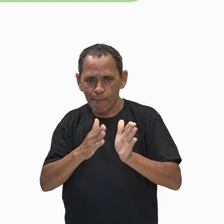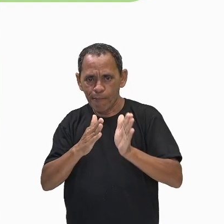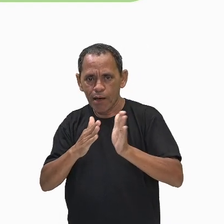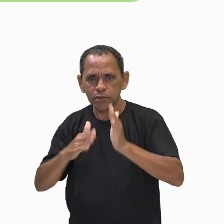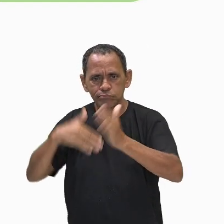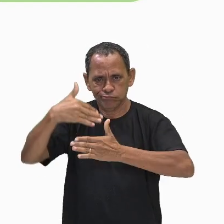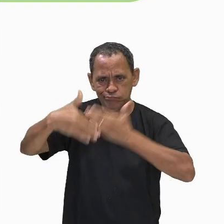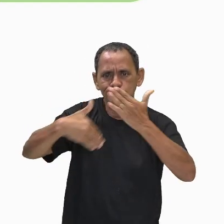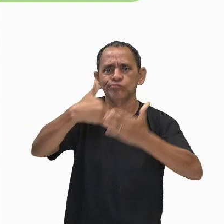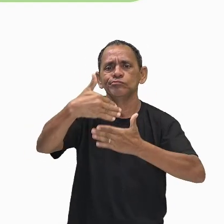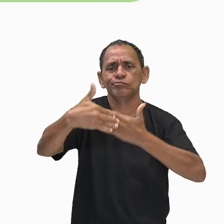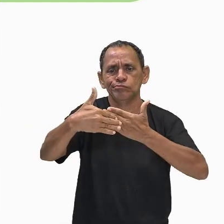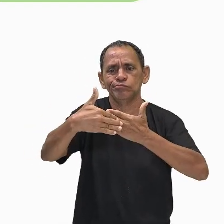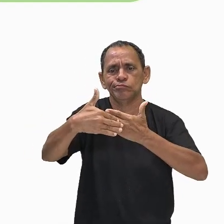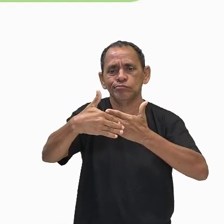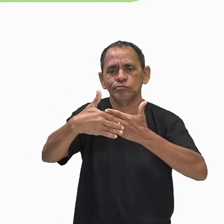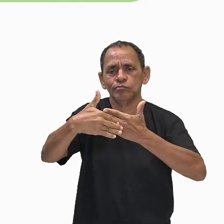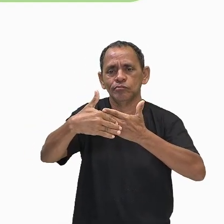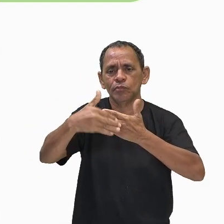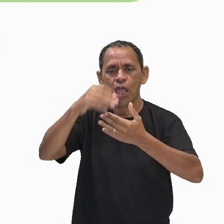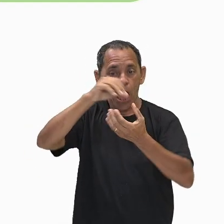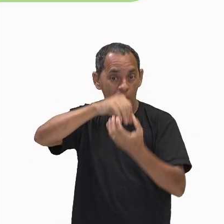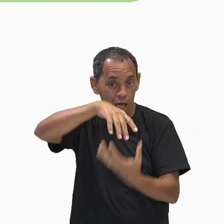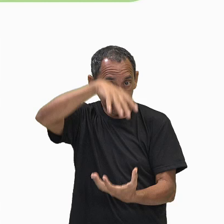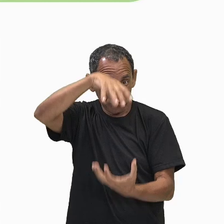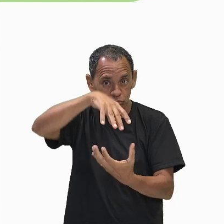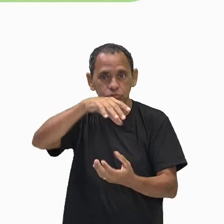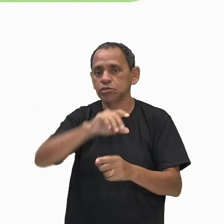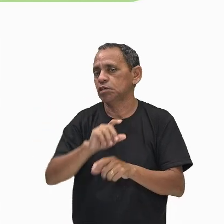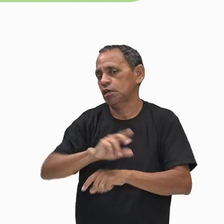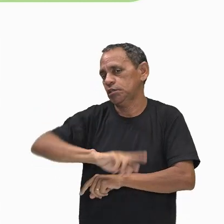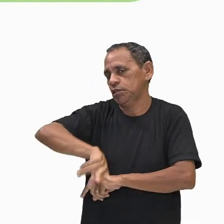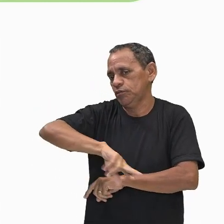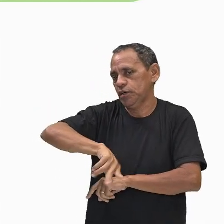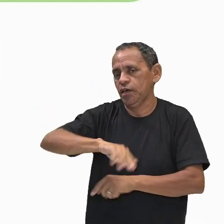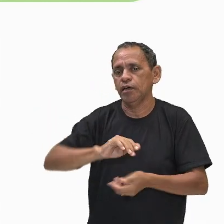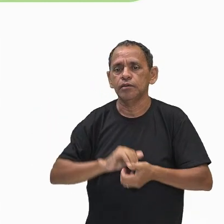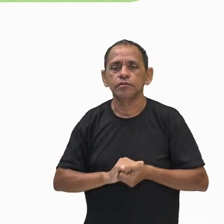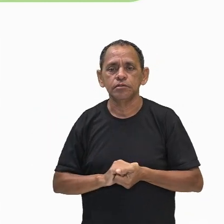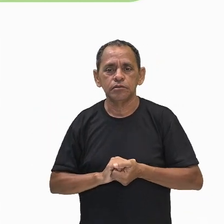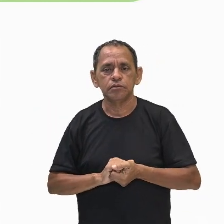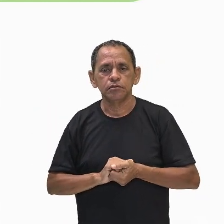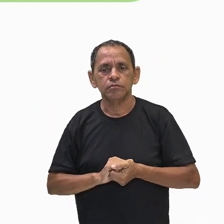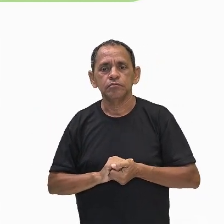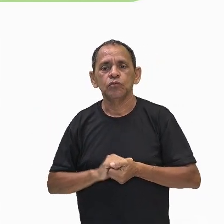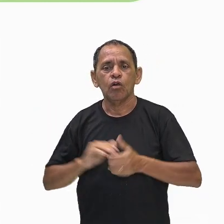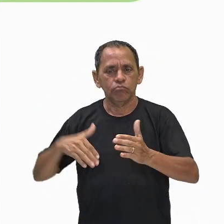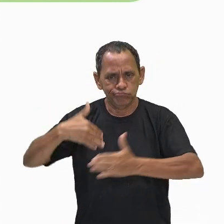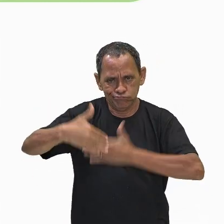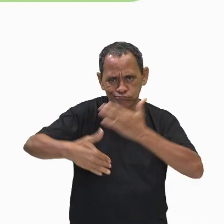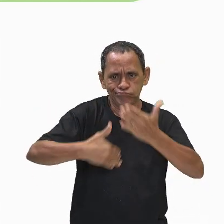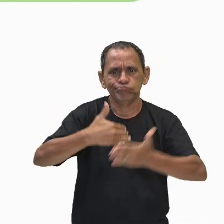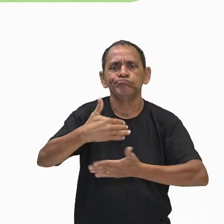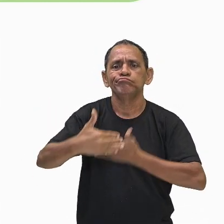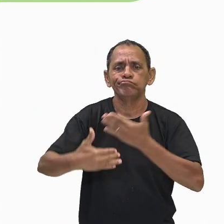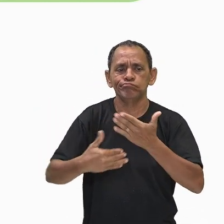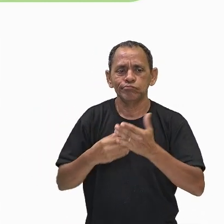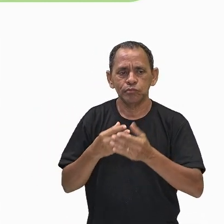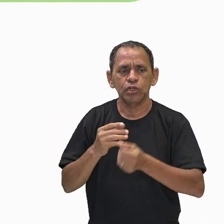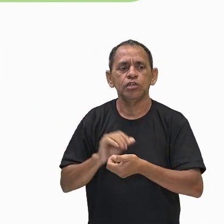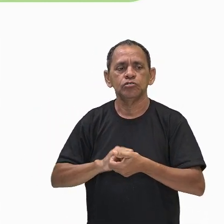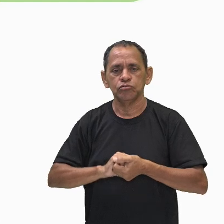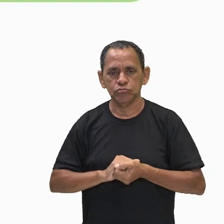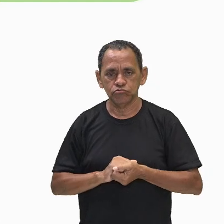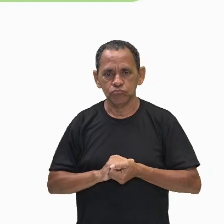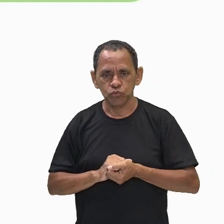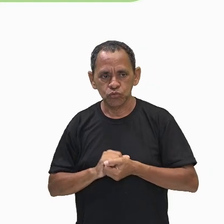onde vai fazer parte do processo de desenvolvimento embrionário dela, de formação dela, assimilar